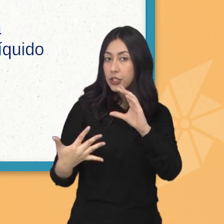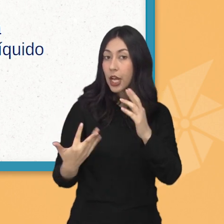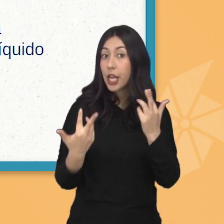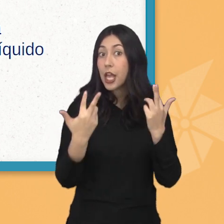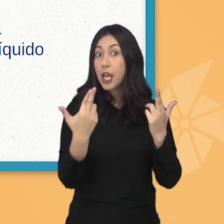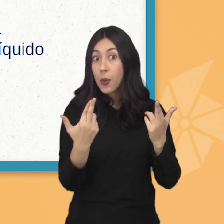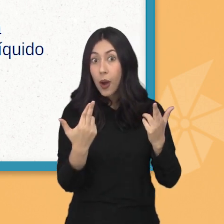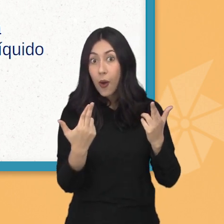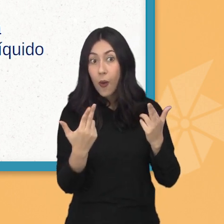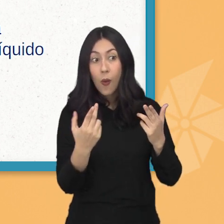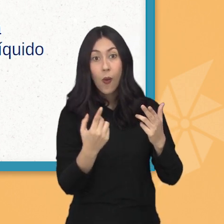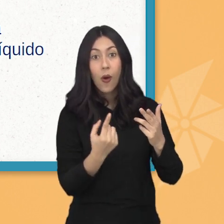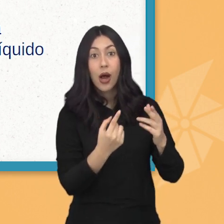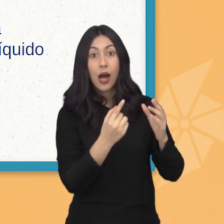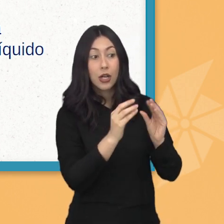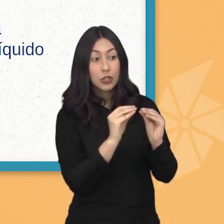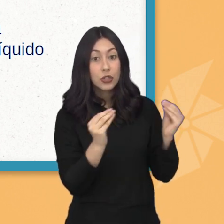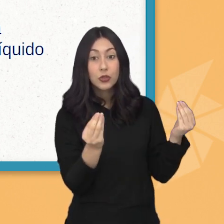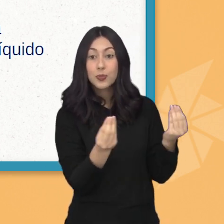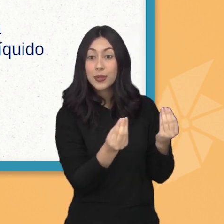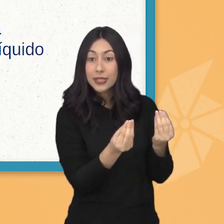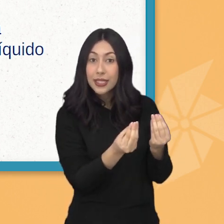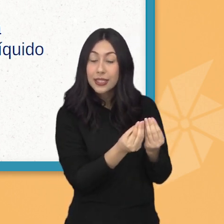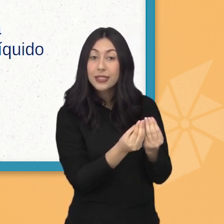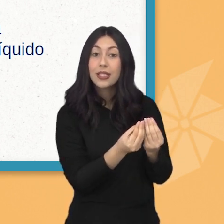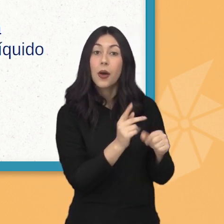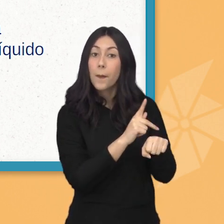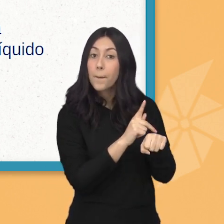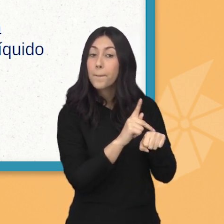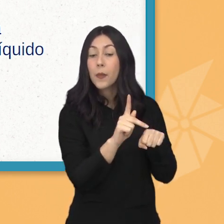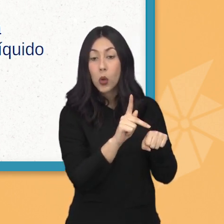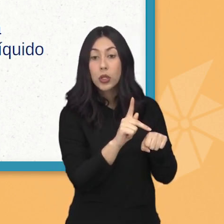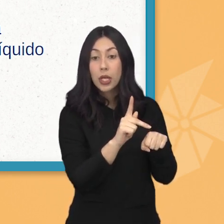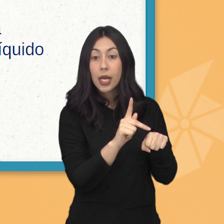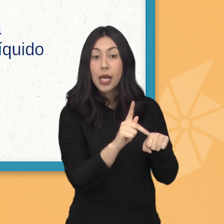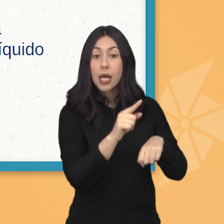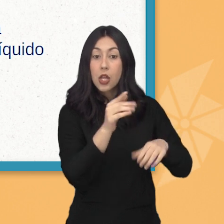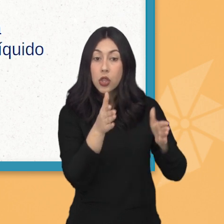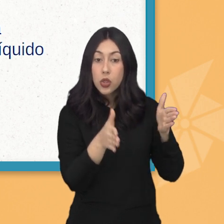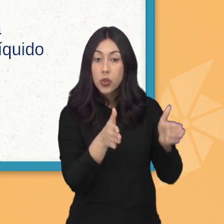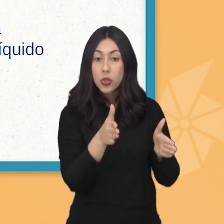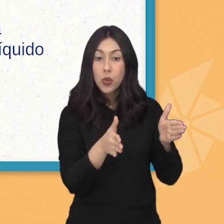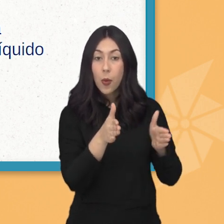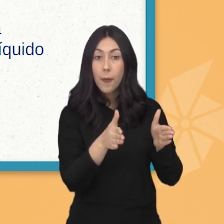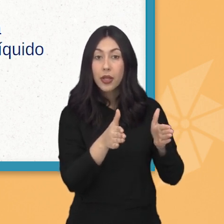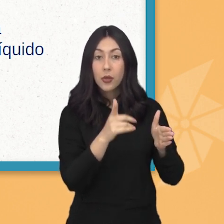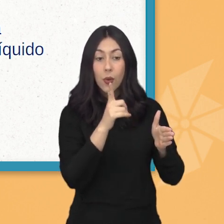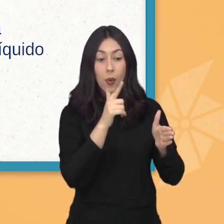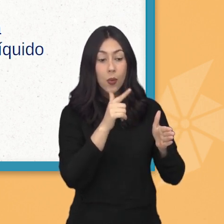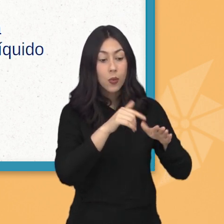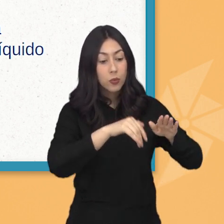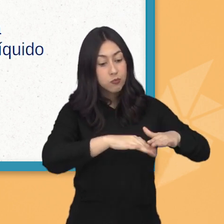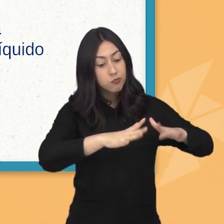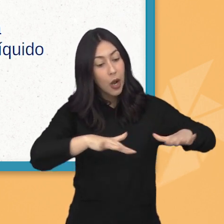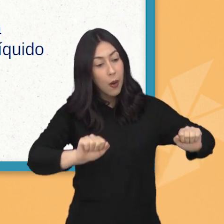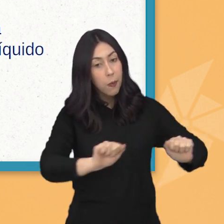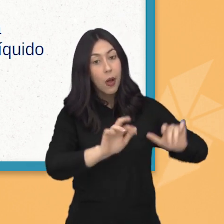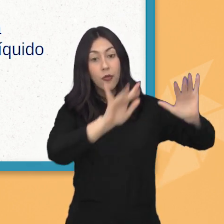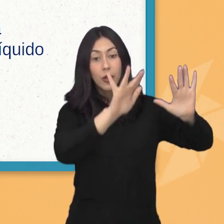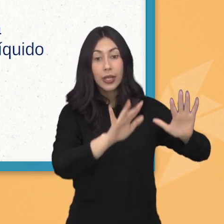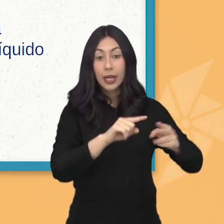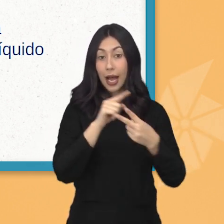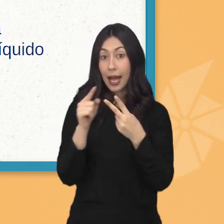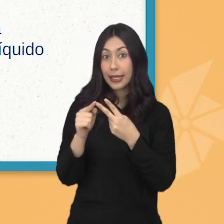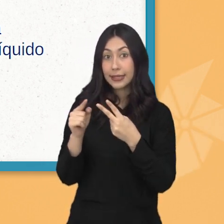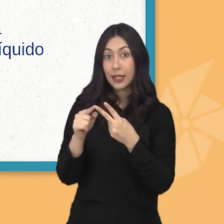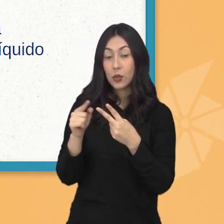ou seja, a sua passagem do estado sólido para o líquido. Já a azeotrópica é quando essa mistura adquire a característica de uma substância